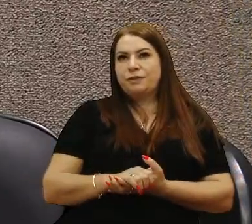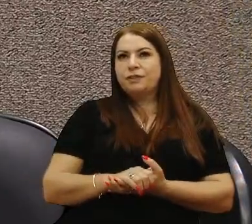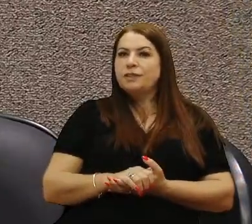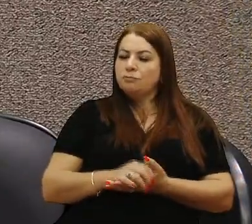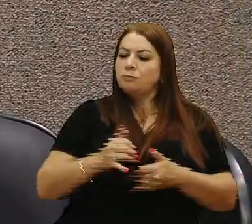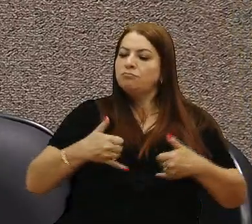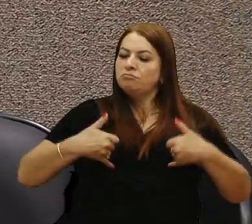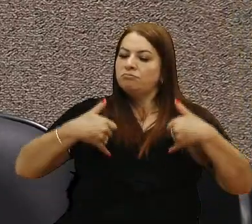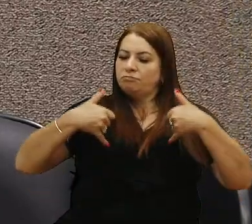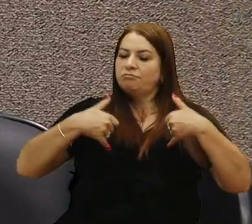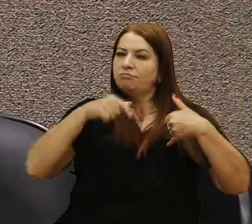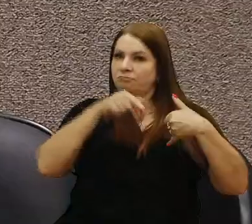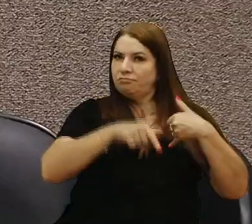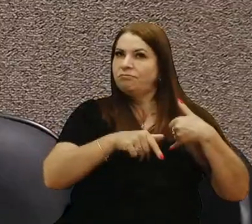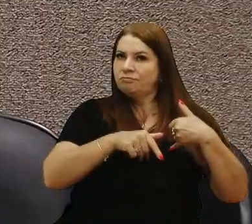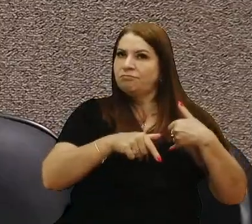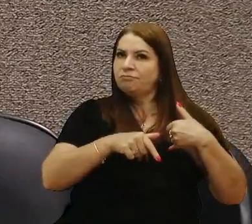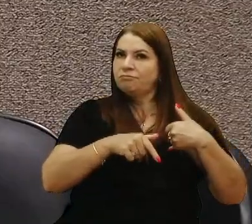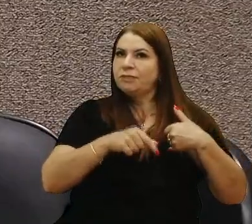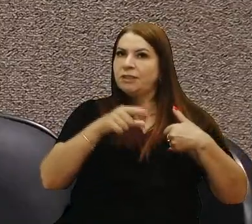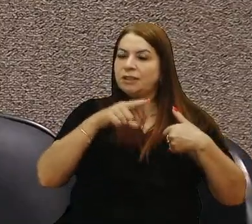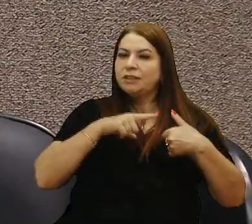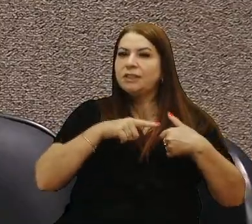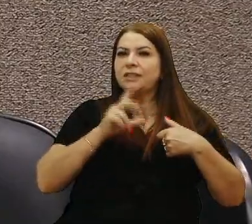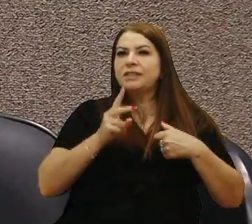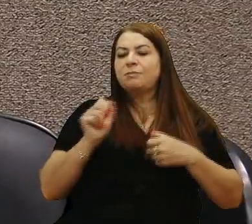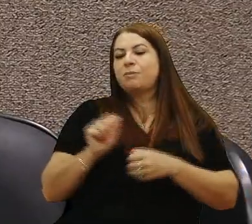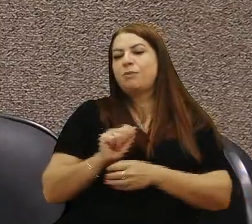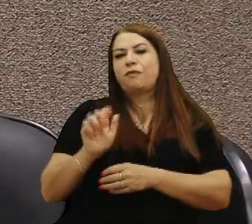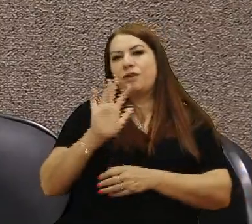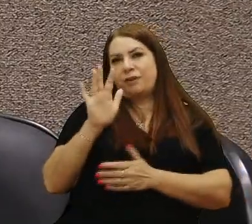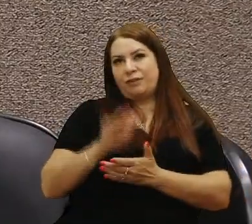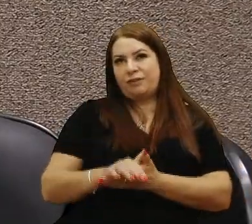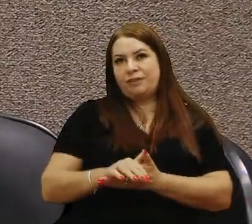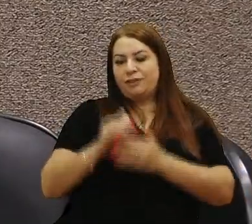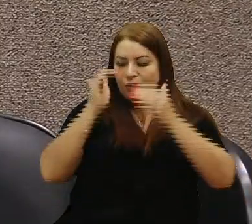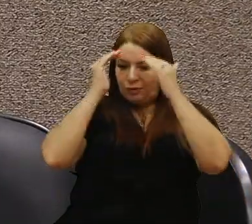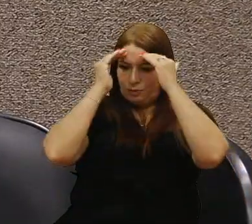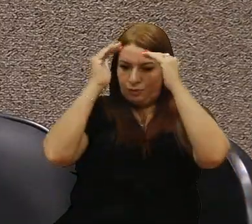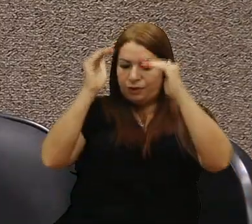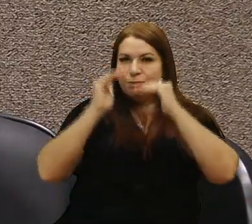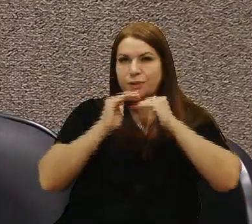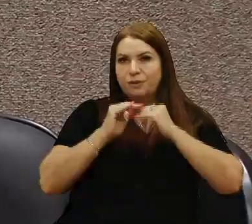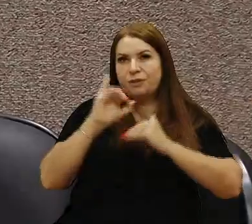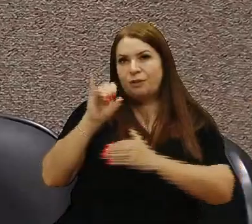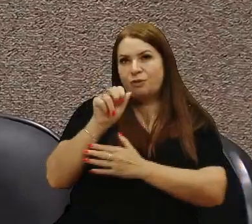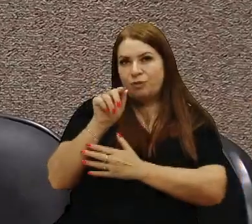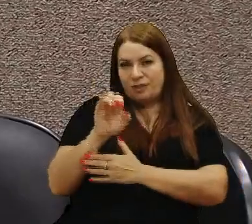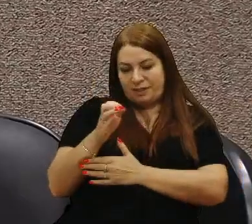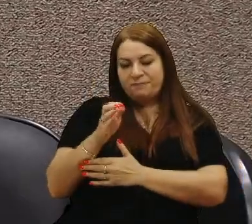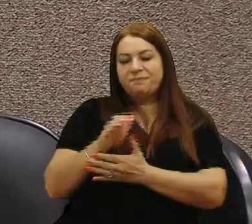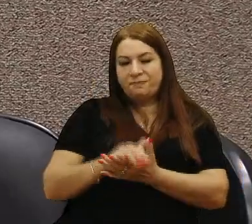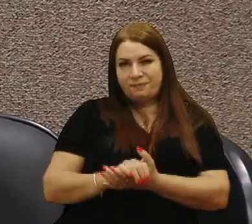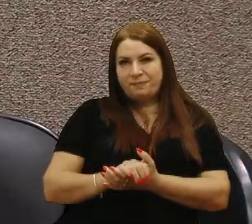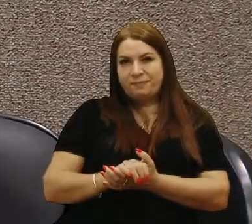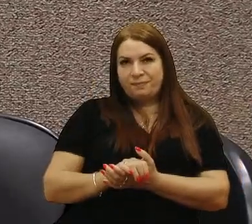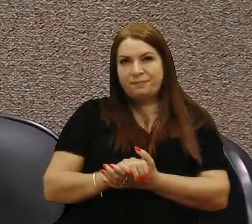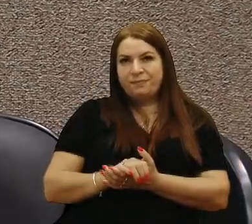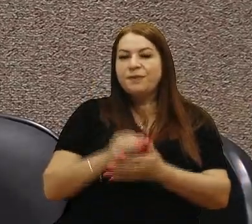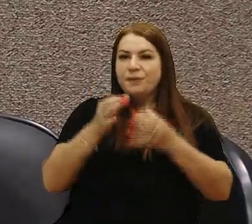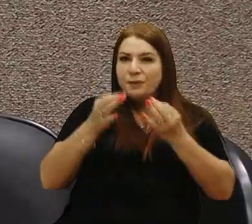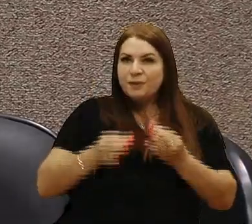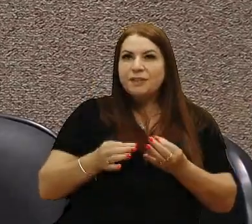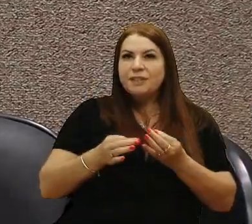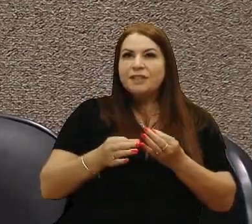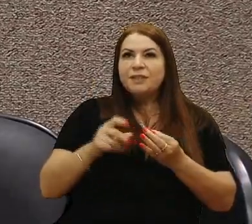honra. Terá sempre o meu valor, o meu respeito, senhor José Benito Copete. E com